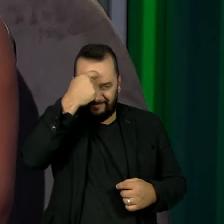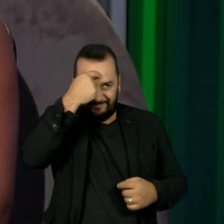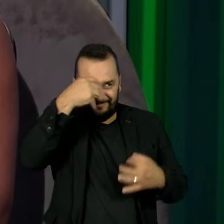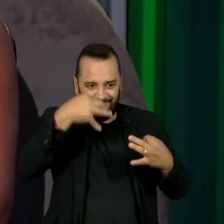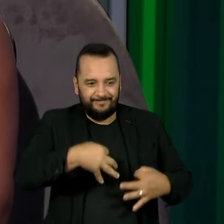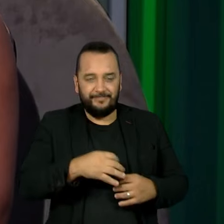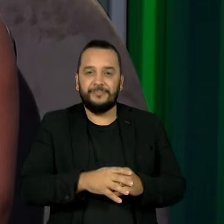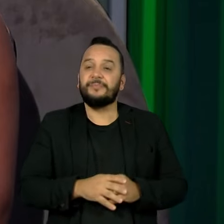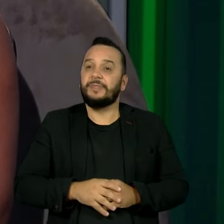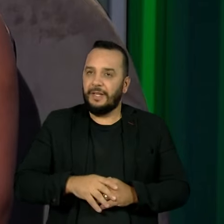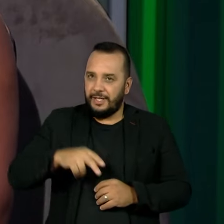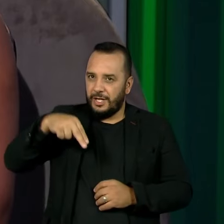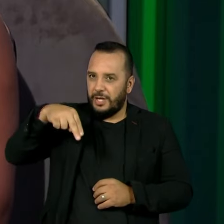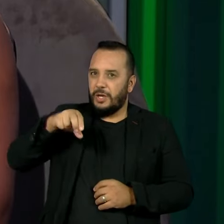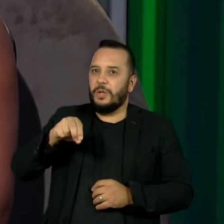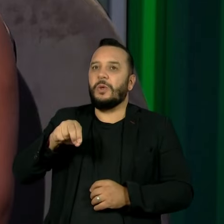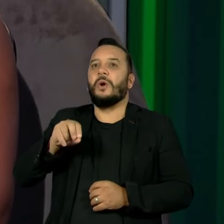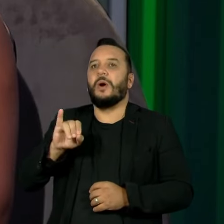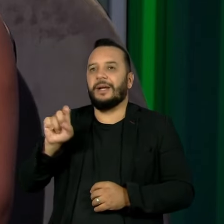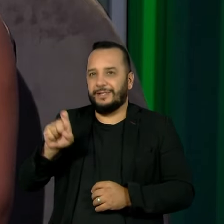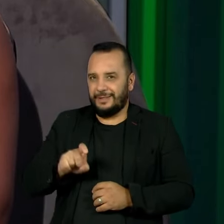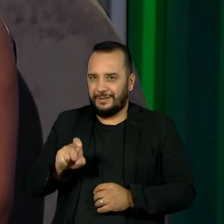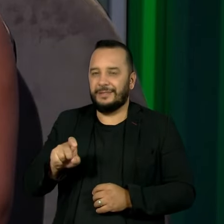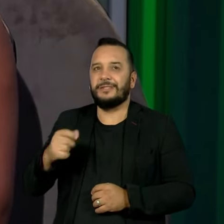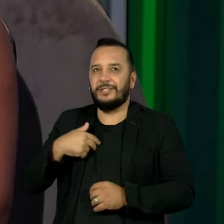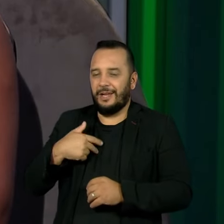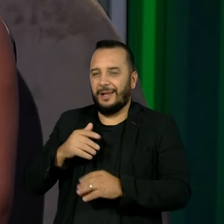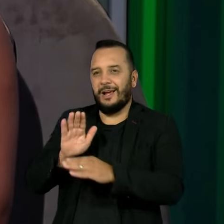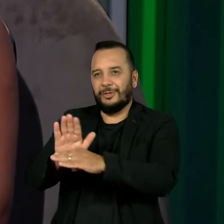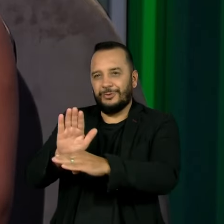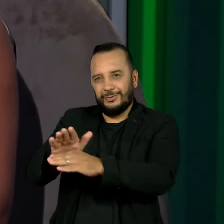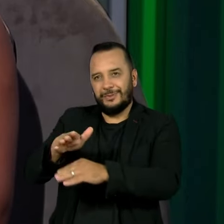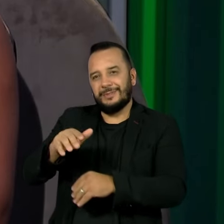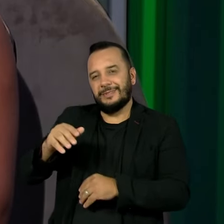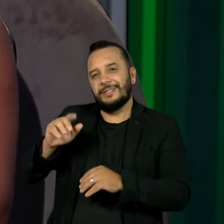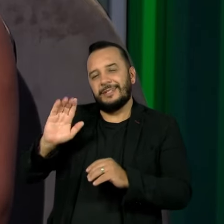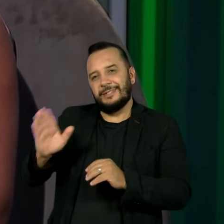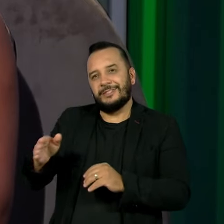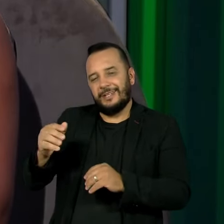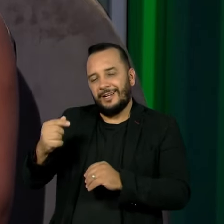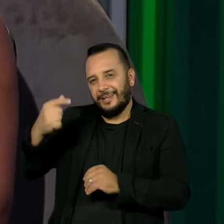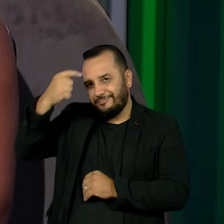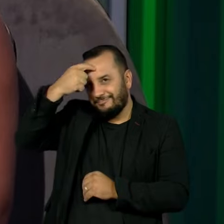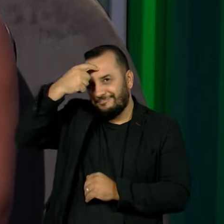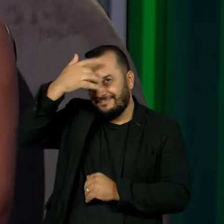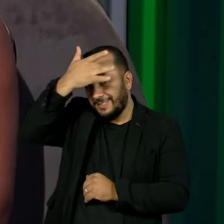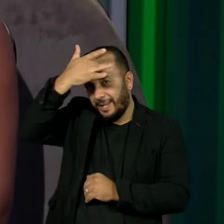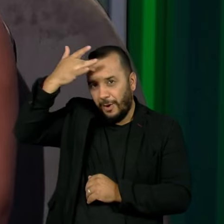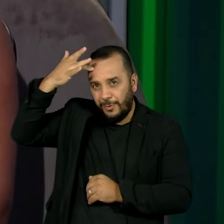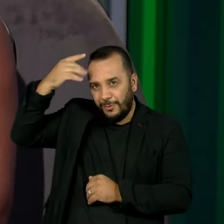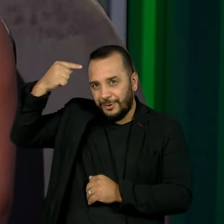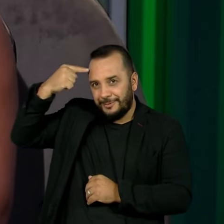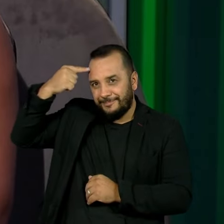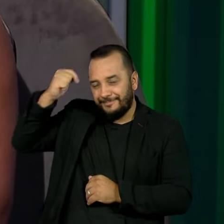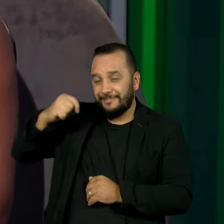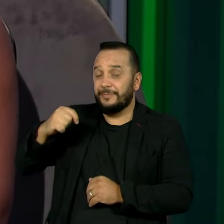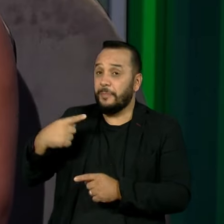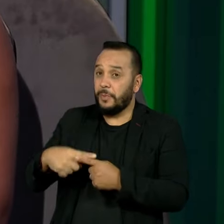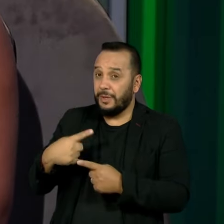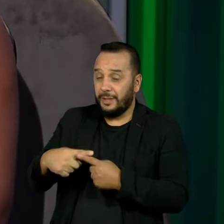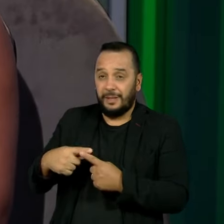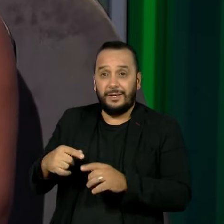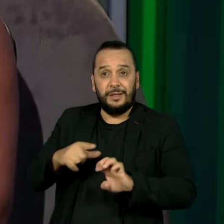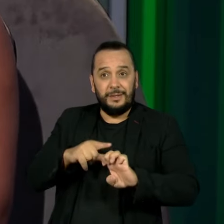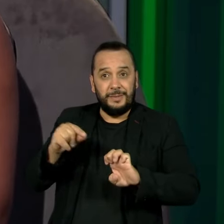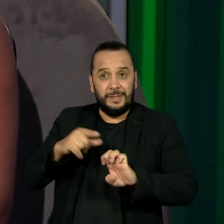tem um papel de atuar com o socioemocional, né, na educação socioemocional. Assim como qualquer outro empreendedor, né, a